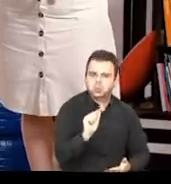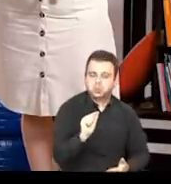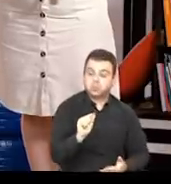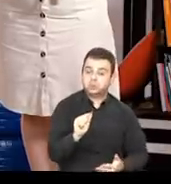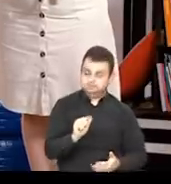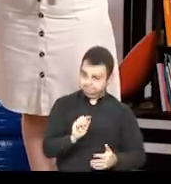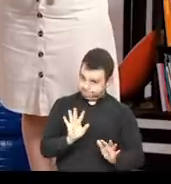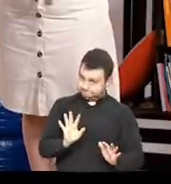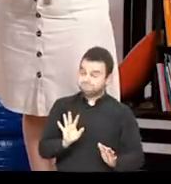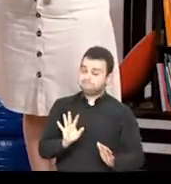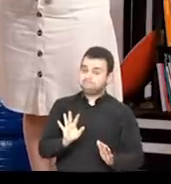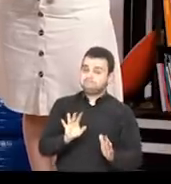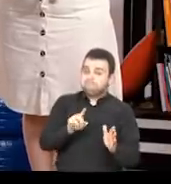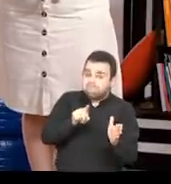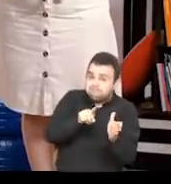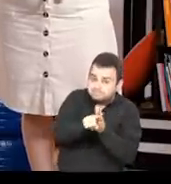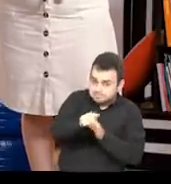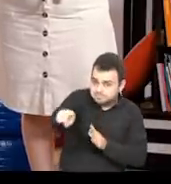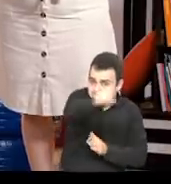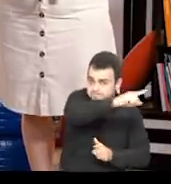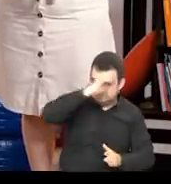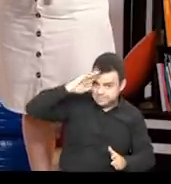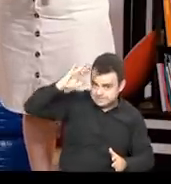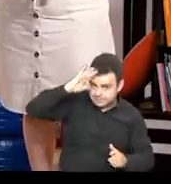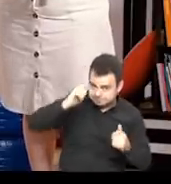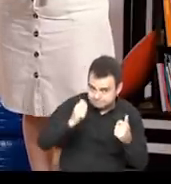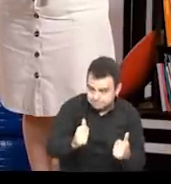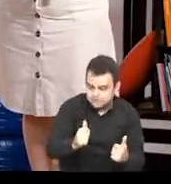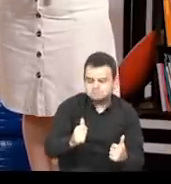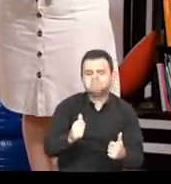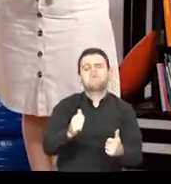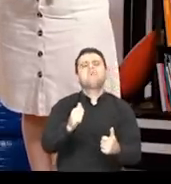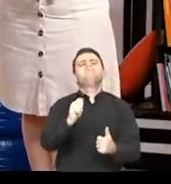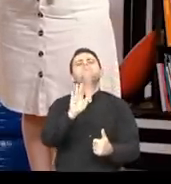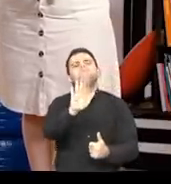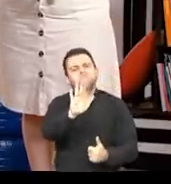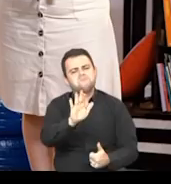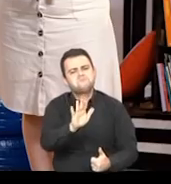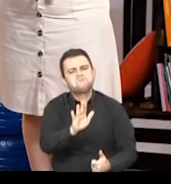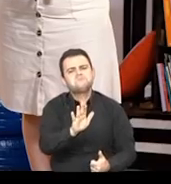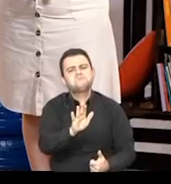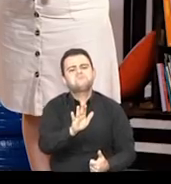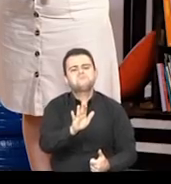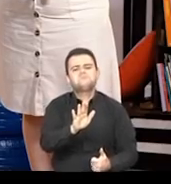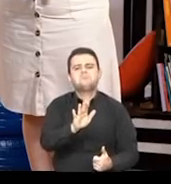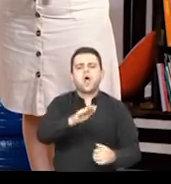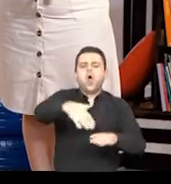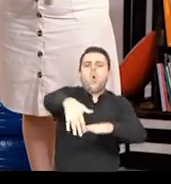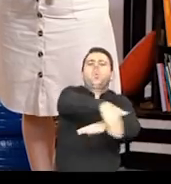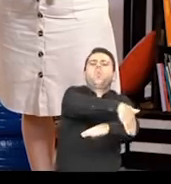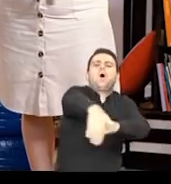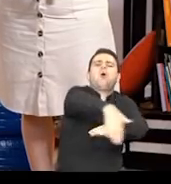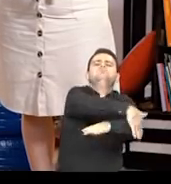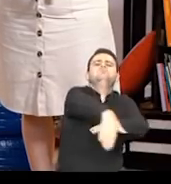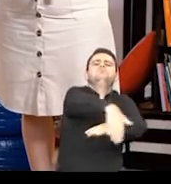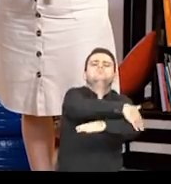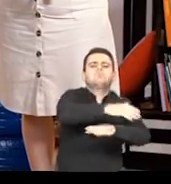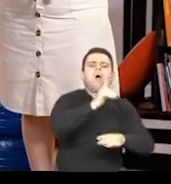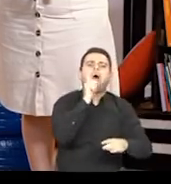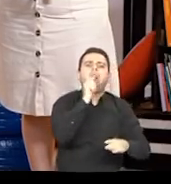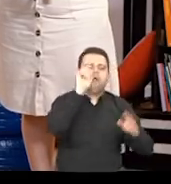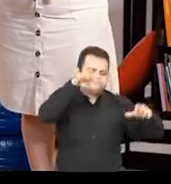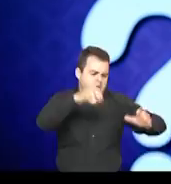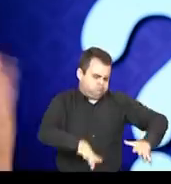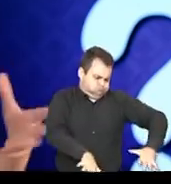uma pergunta para o pessoal de casa. Vamos pensar um pouquinho. Vocês conhecem alguma rua que alaga quando